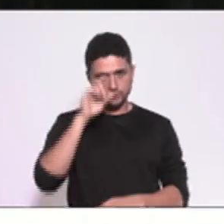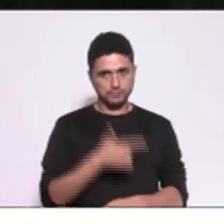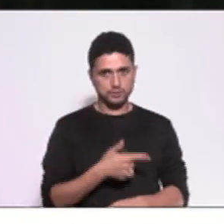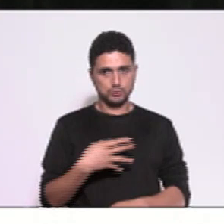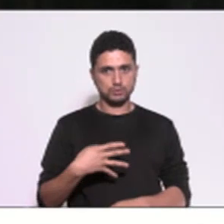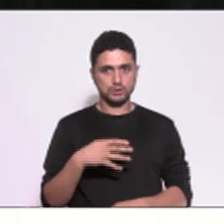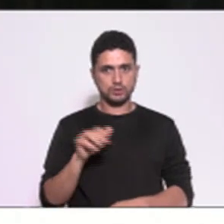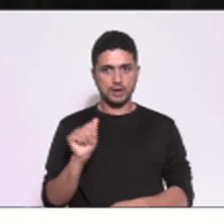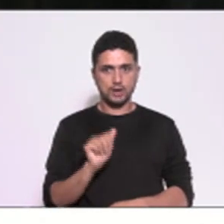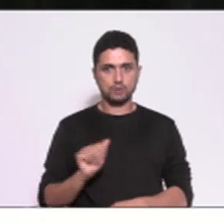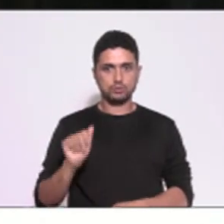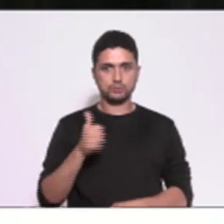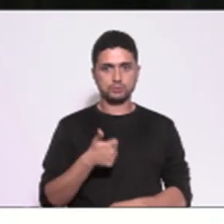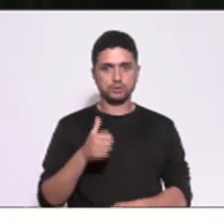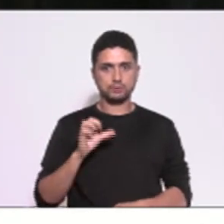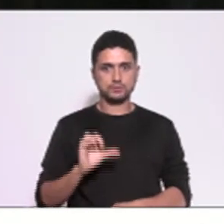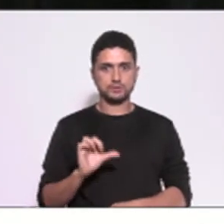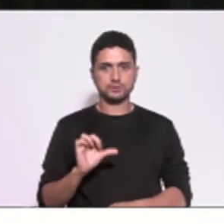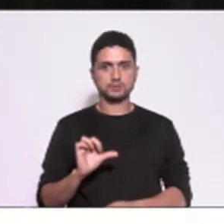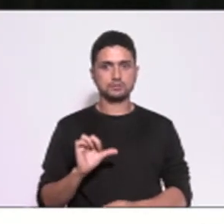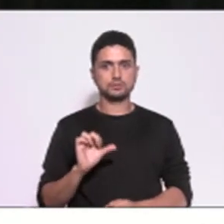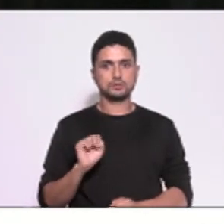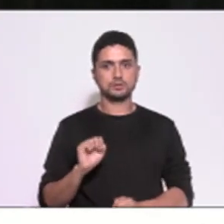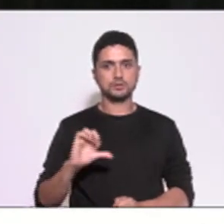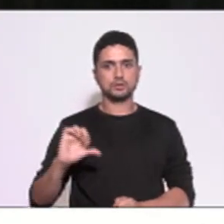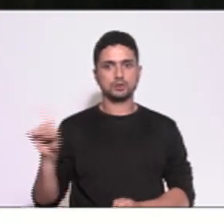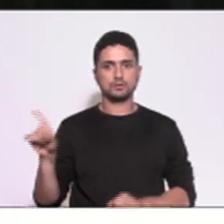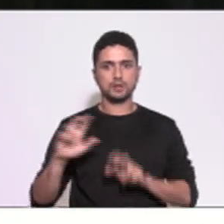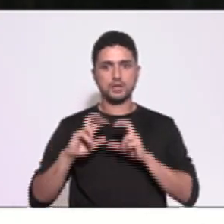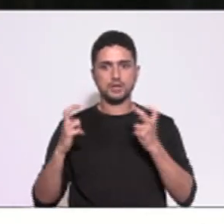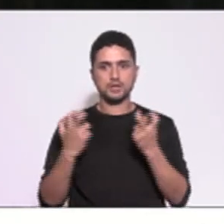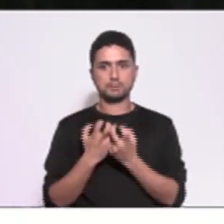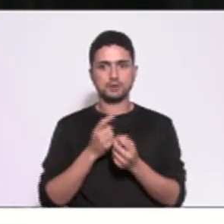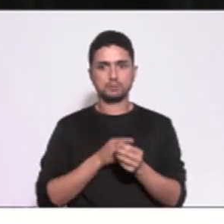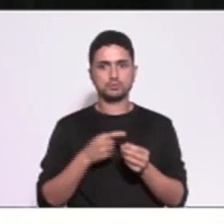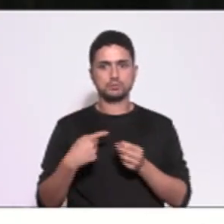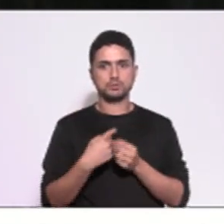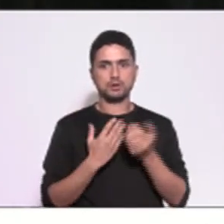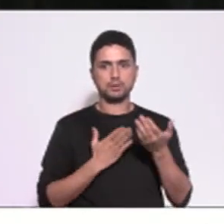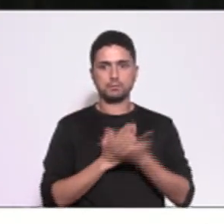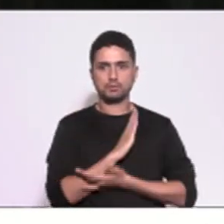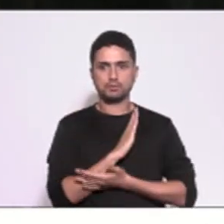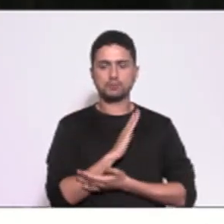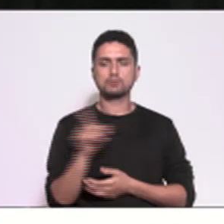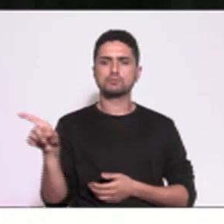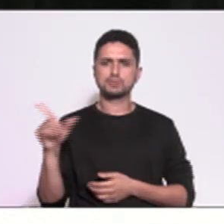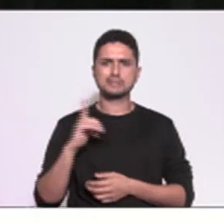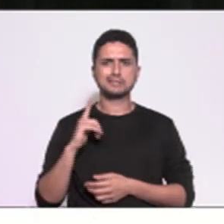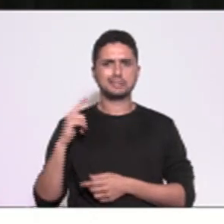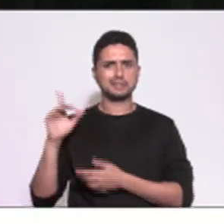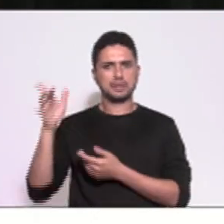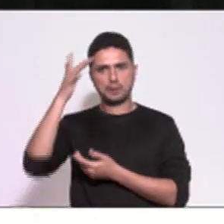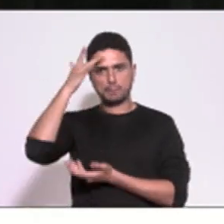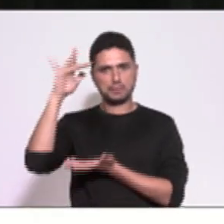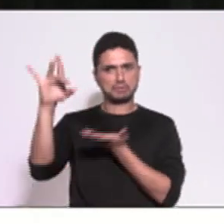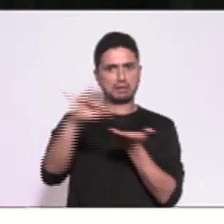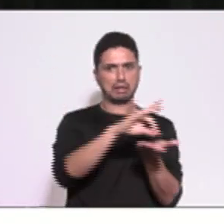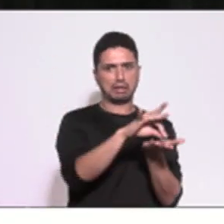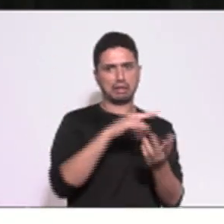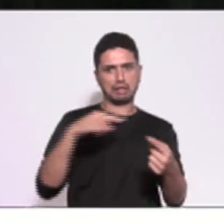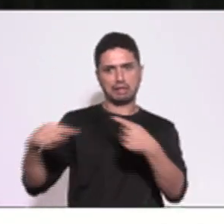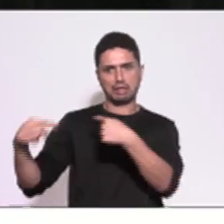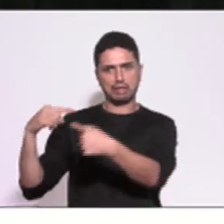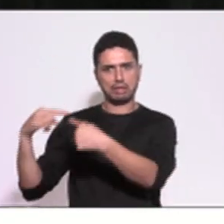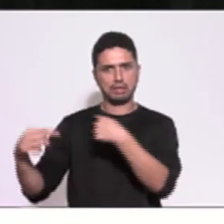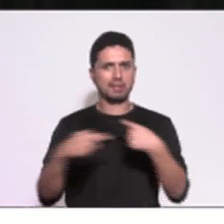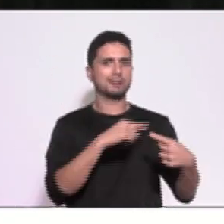de 1989, sancionada, aprovada na Câmara Municipal. Você tinha grandes adversários, tinha embates